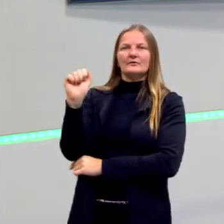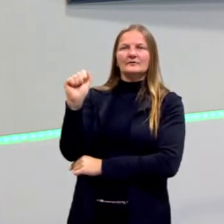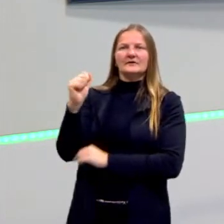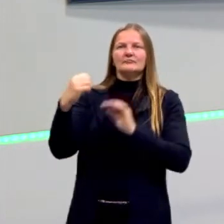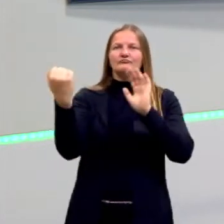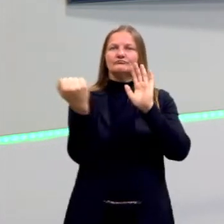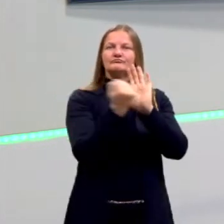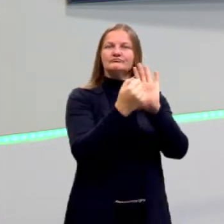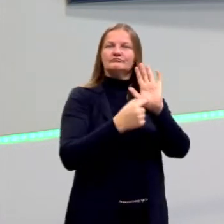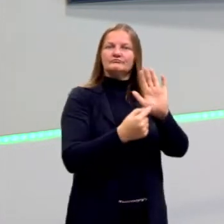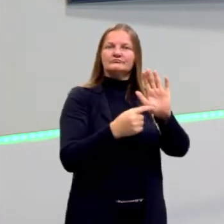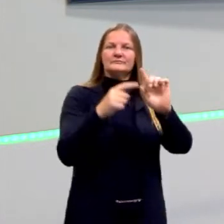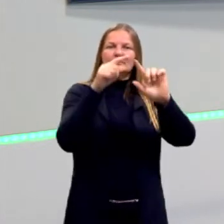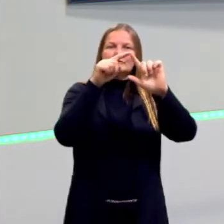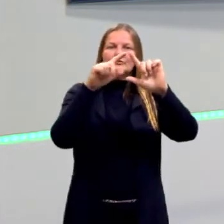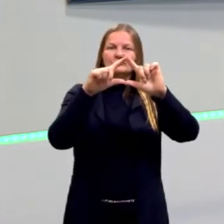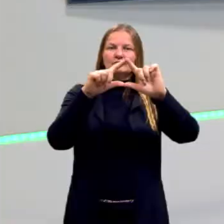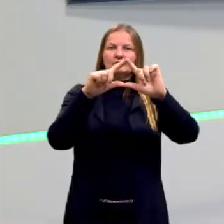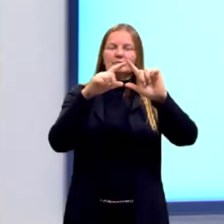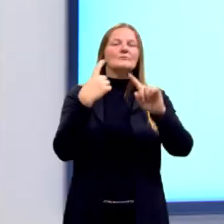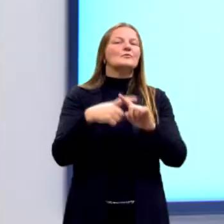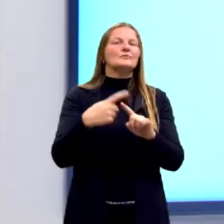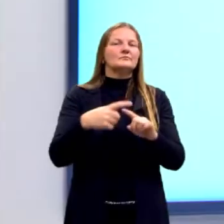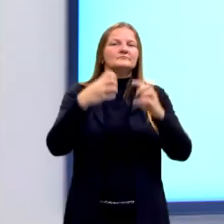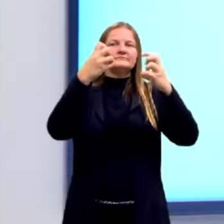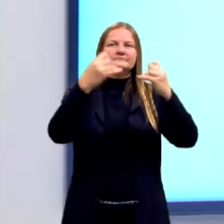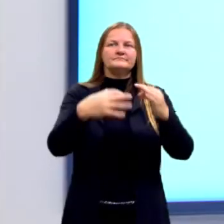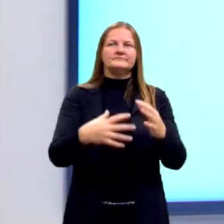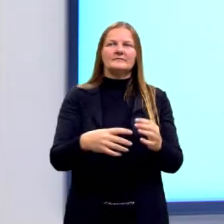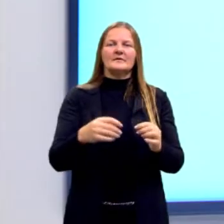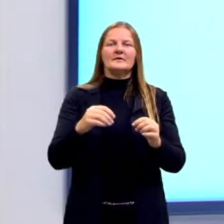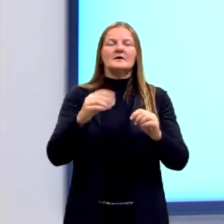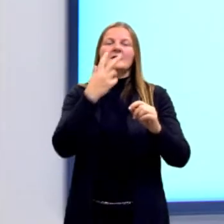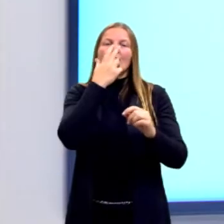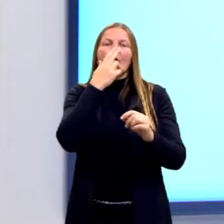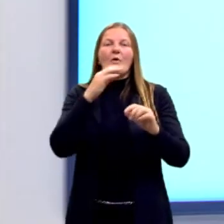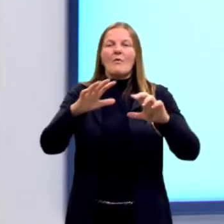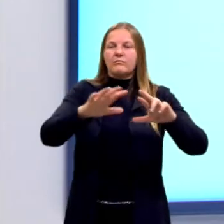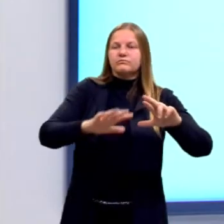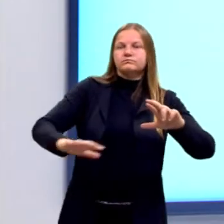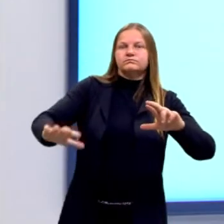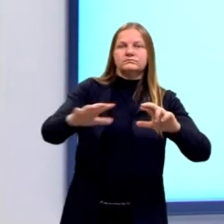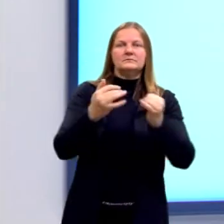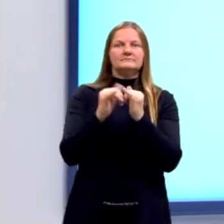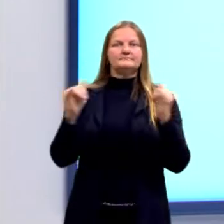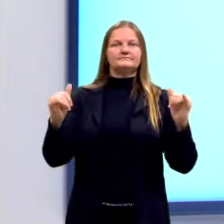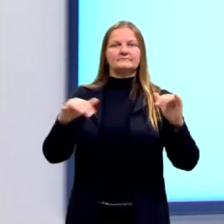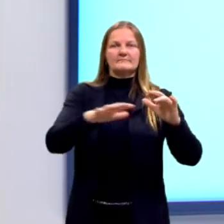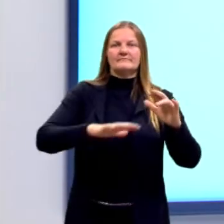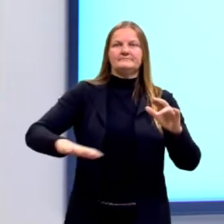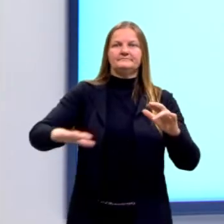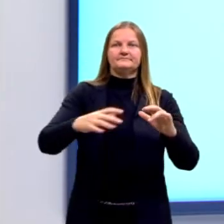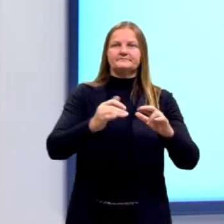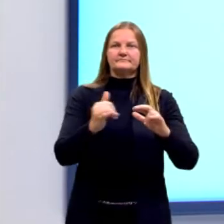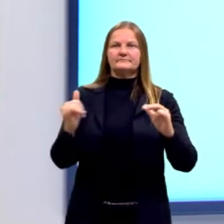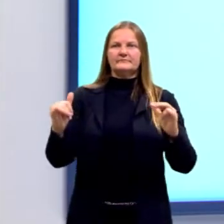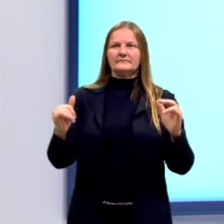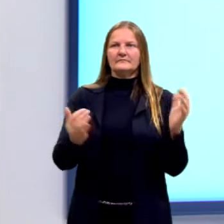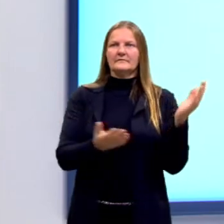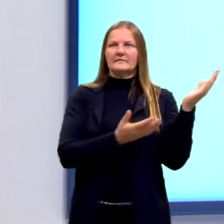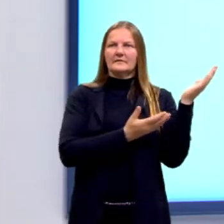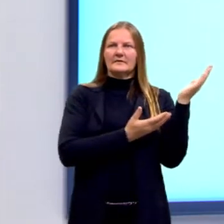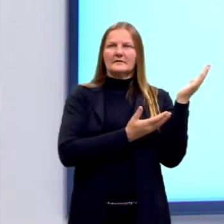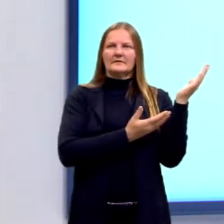então aqui a gente vai desenhar não é um campo elétrico que a gente já viu na nossa última aula né um campo